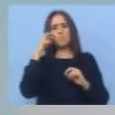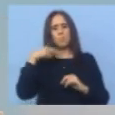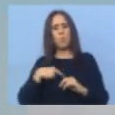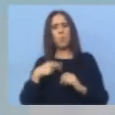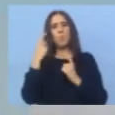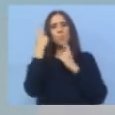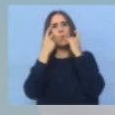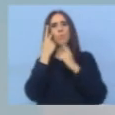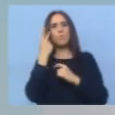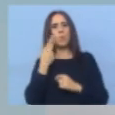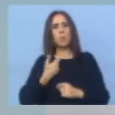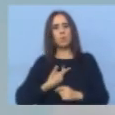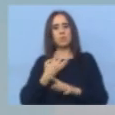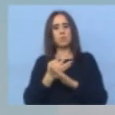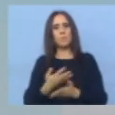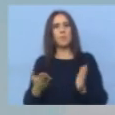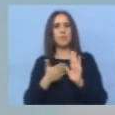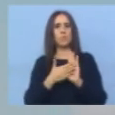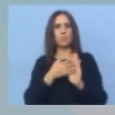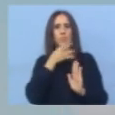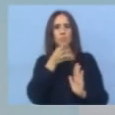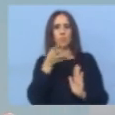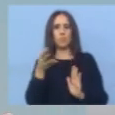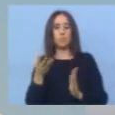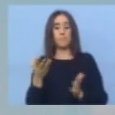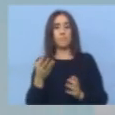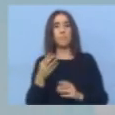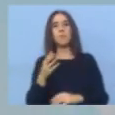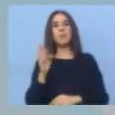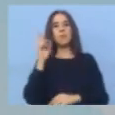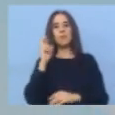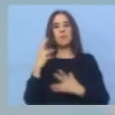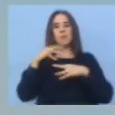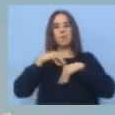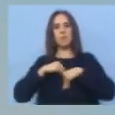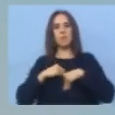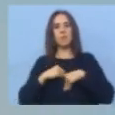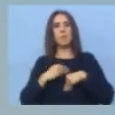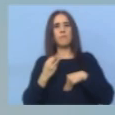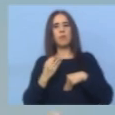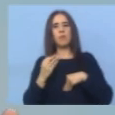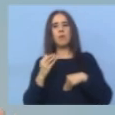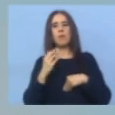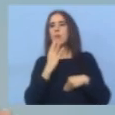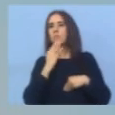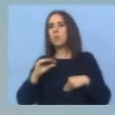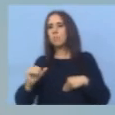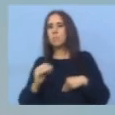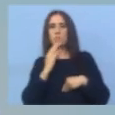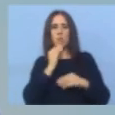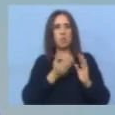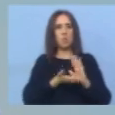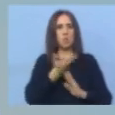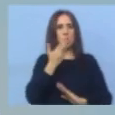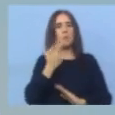celebrá-la e testemunhá-la. Portanto, o escutar, que nos leva àquele Shema Israel, escuta o Israel. Portanto, como o